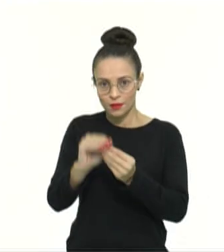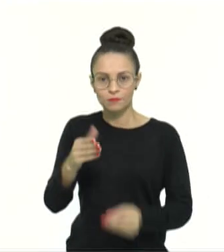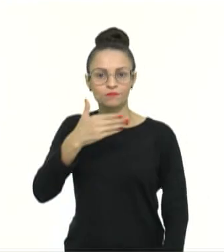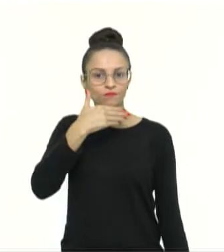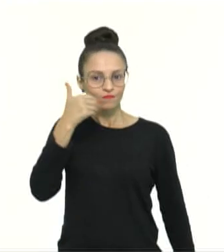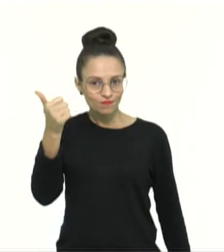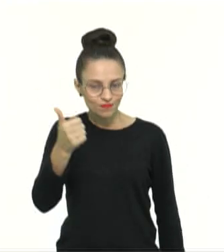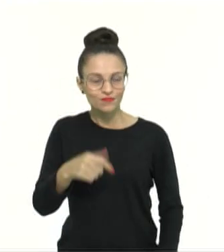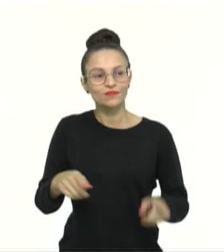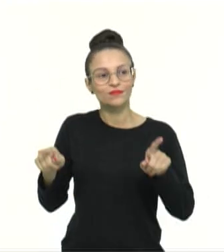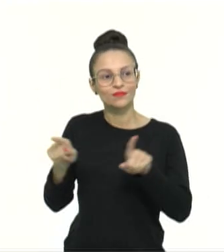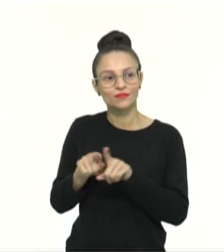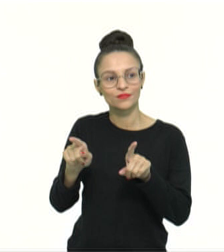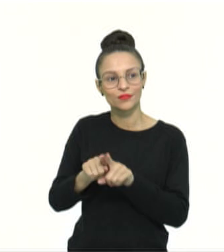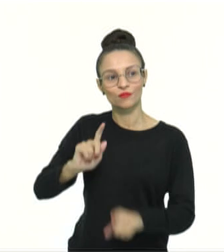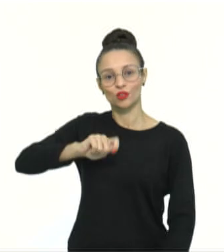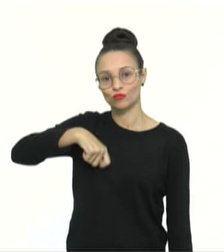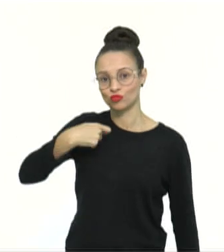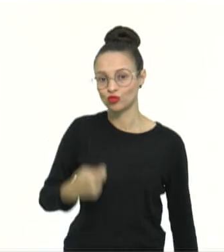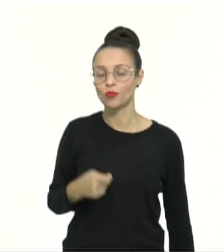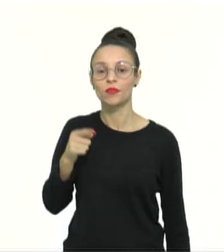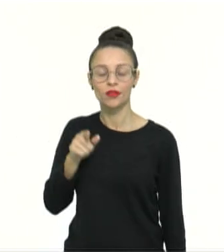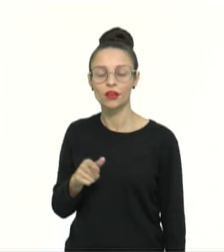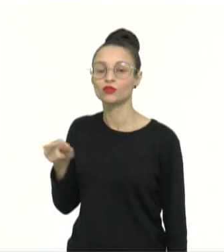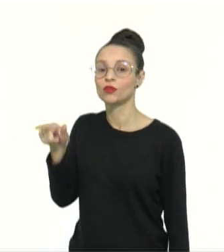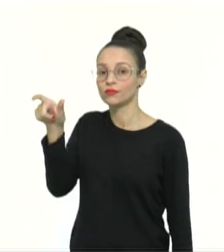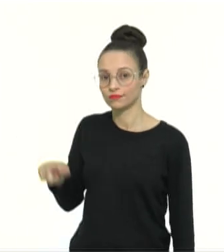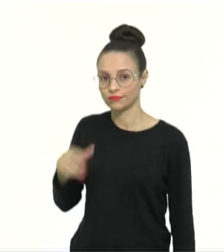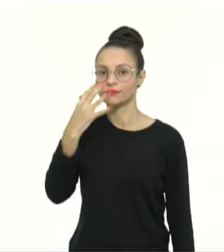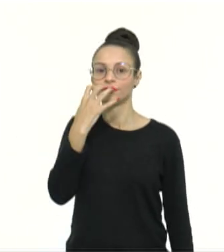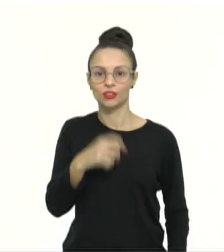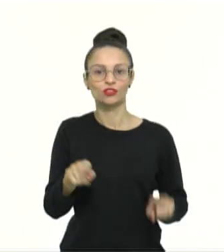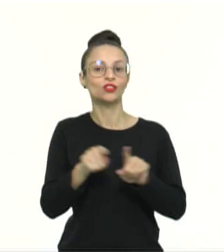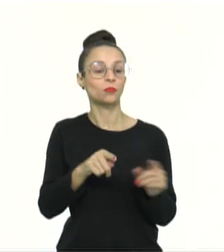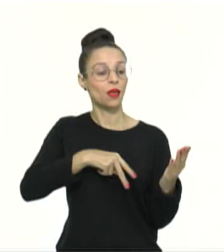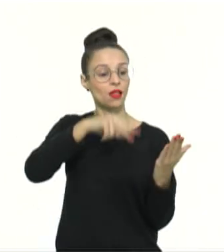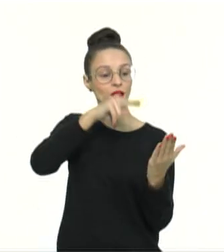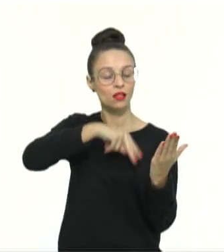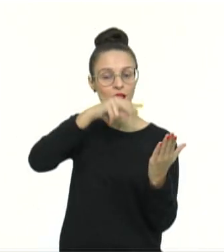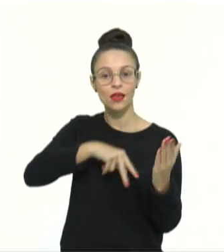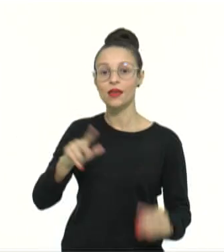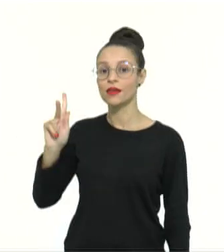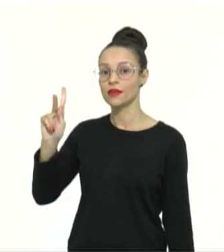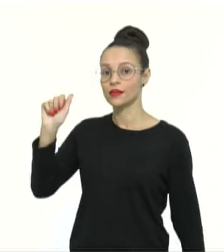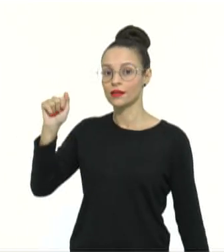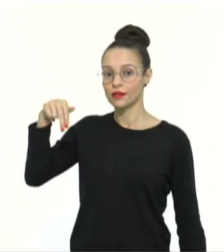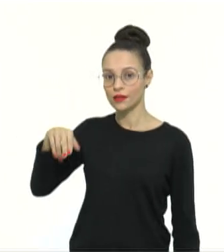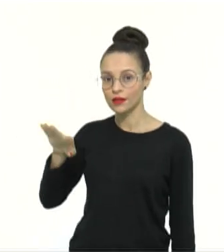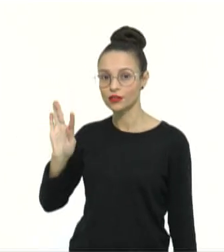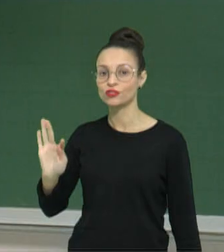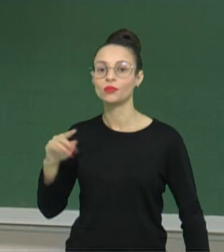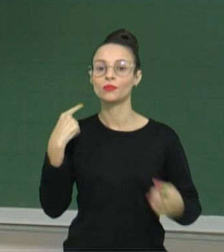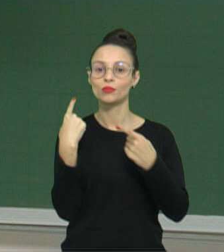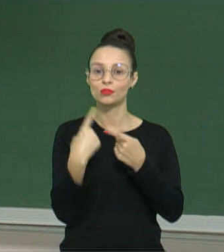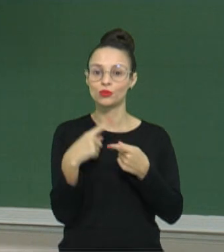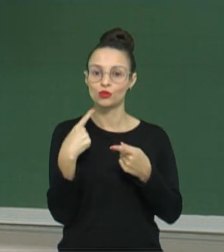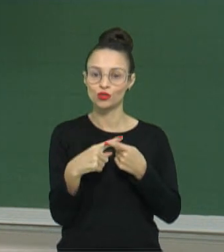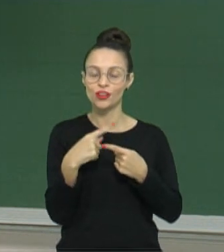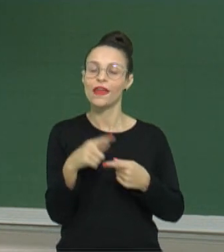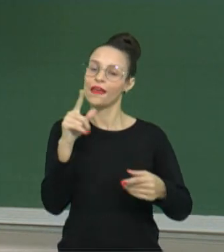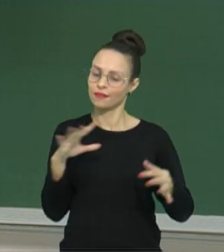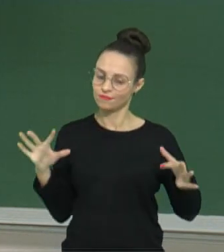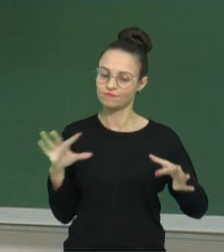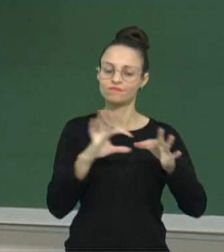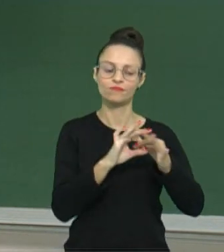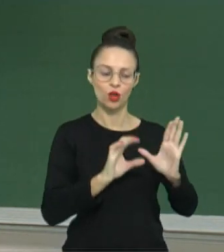de Schopenhauer, o Nietzsche ele também lê Kant, porque a filosofia de Schopenhauer se baseia em